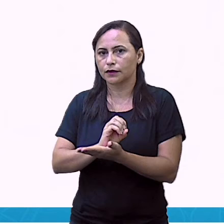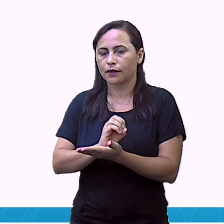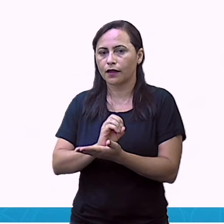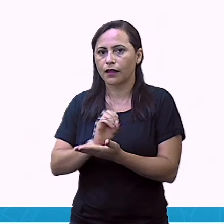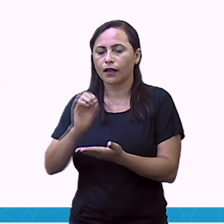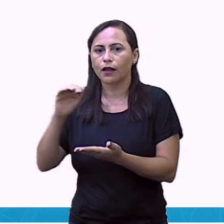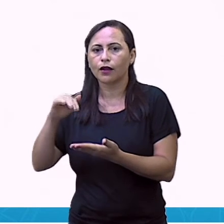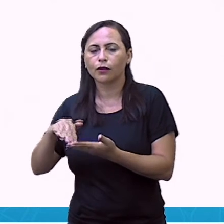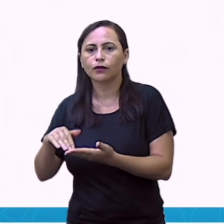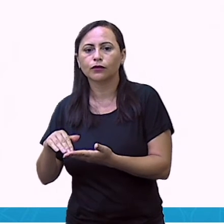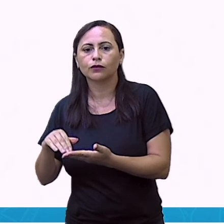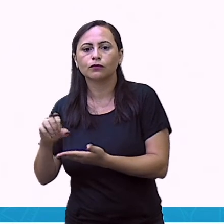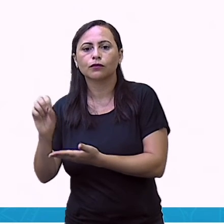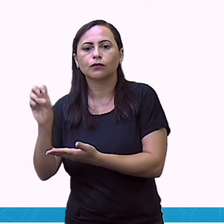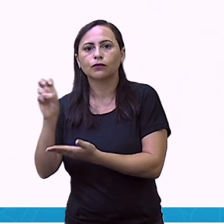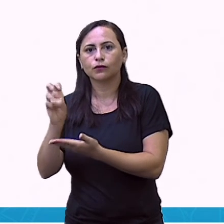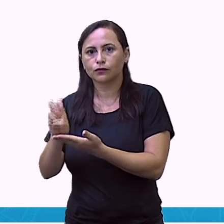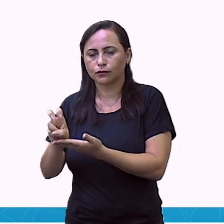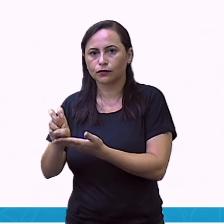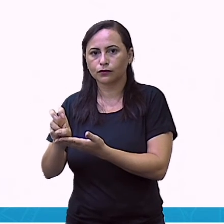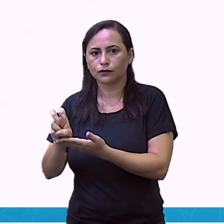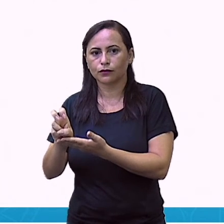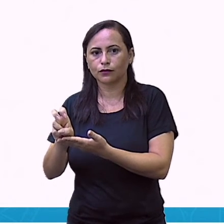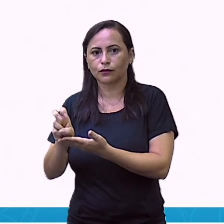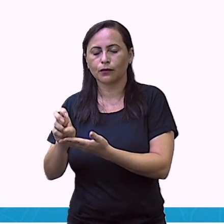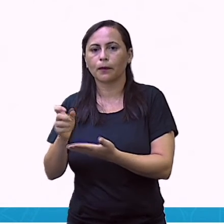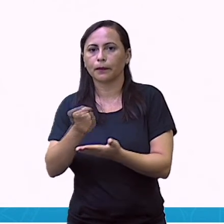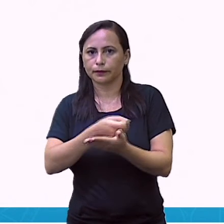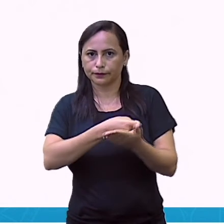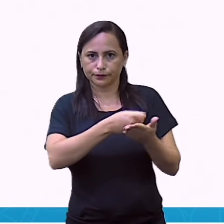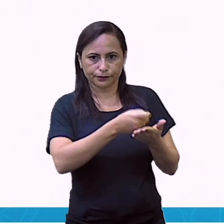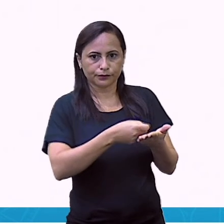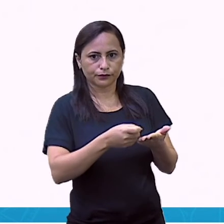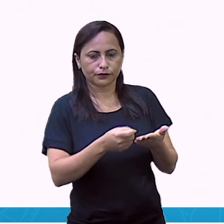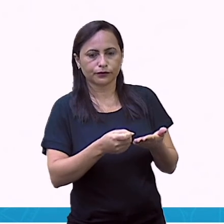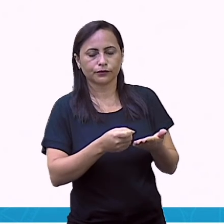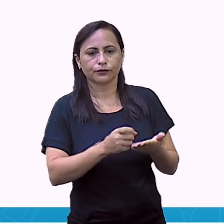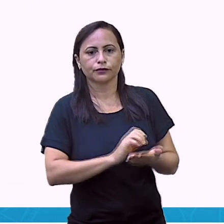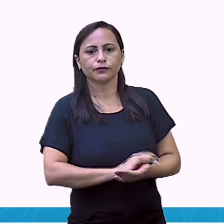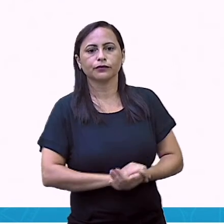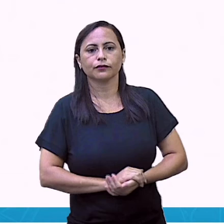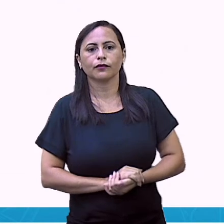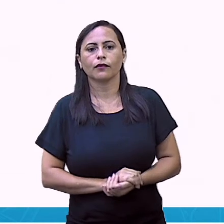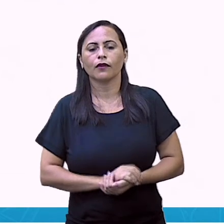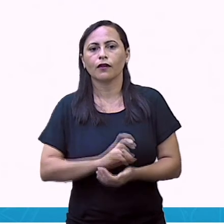e finalizei no 5. Vamos anotar aqui também. 5